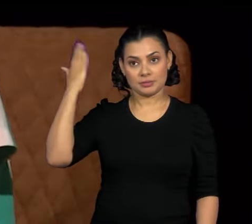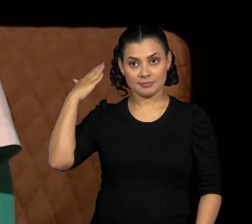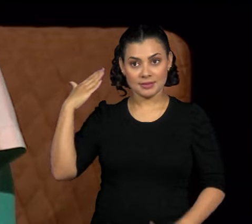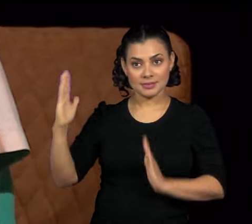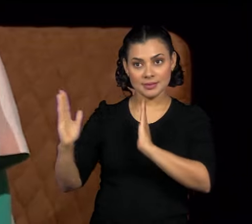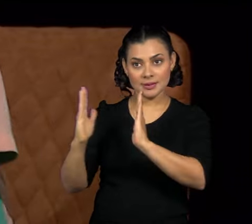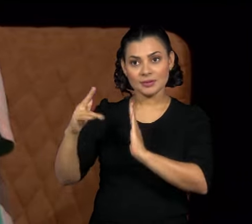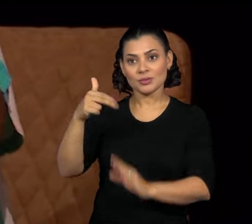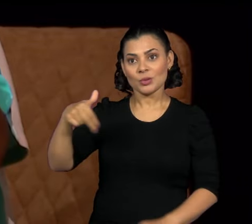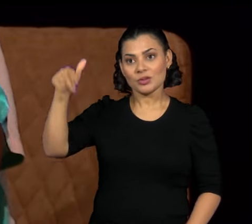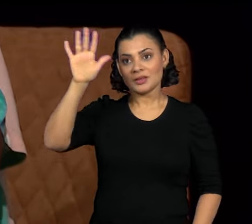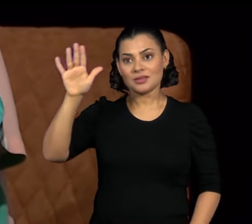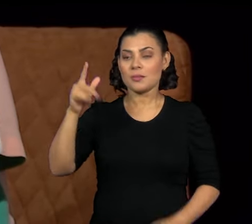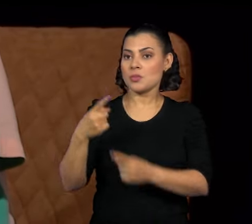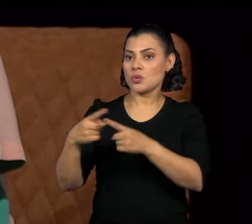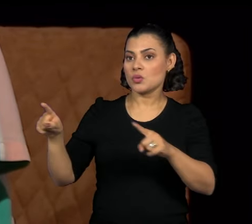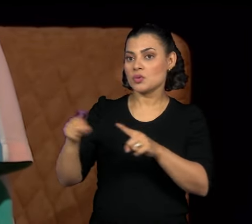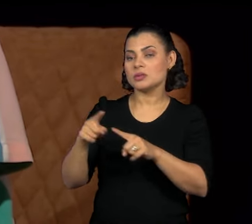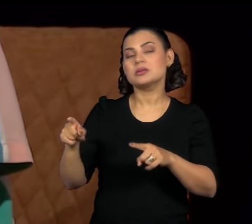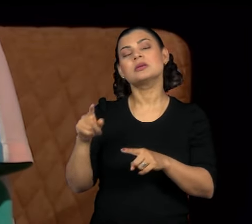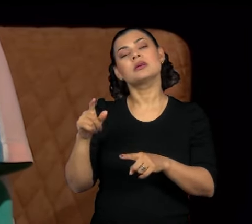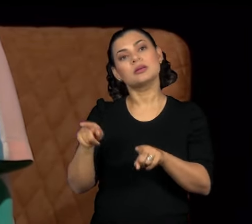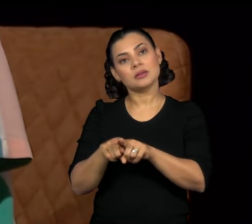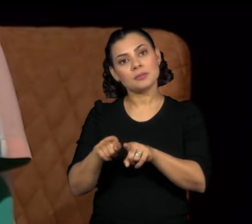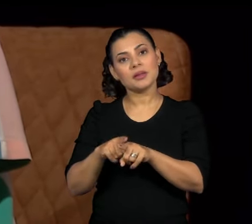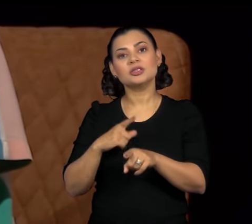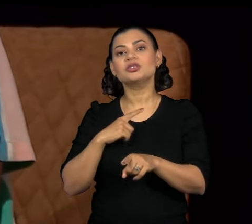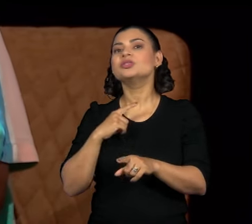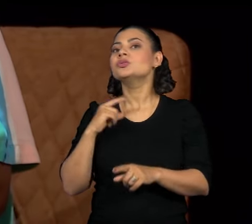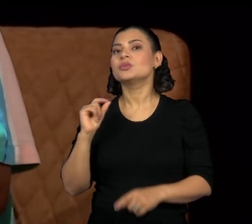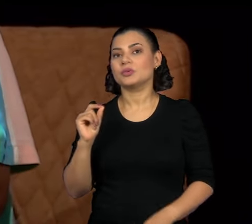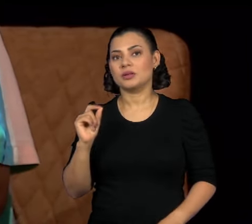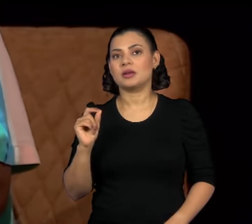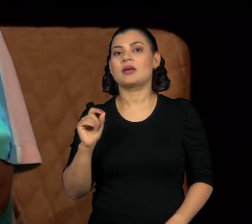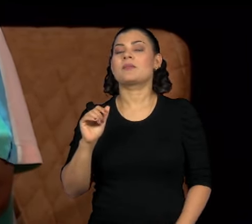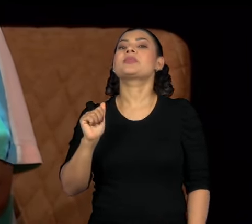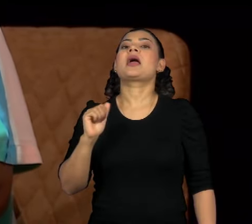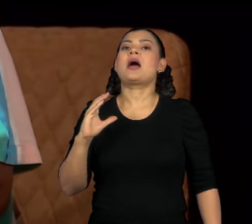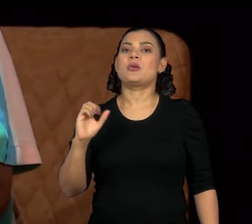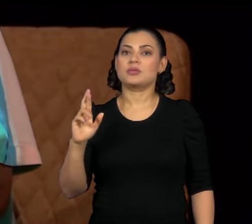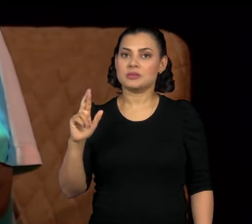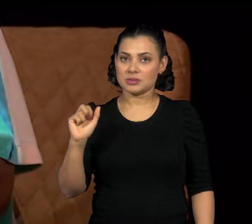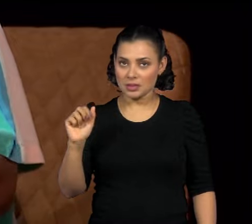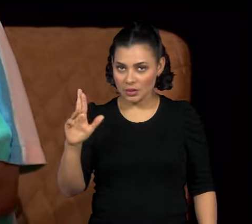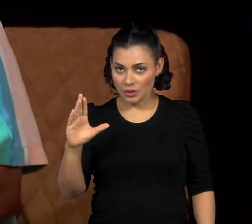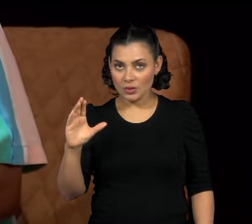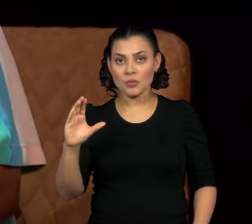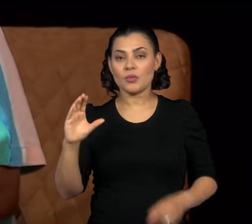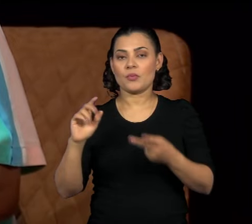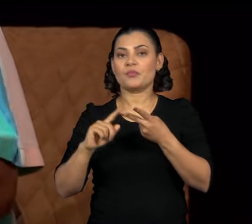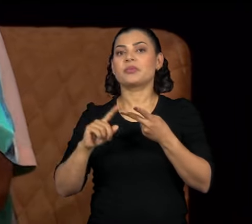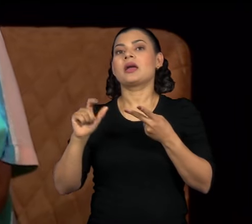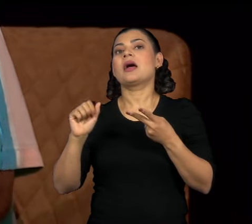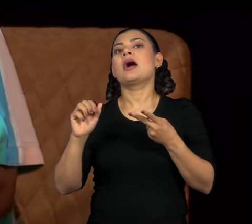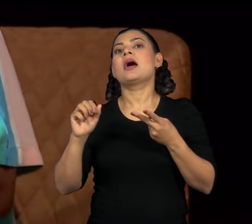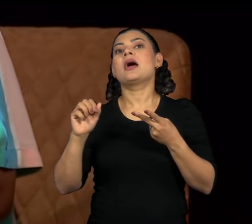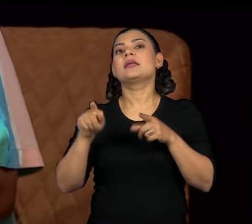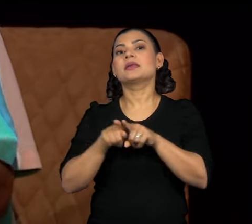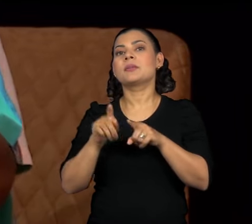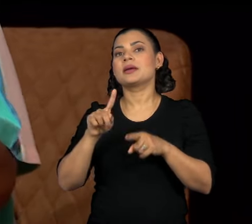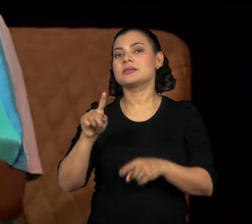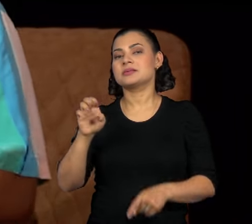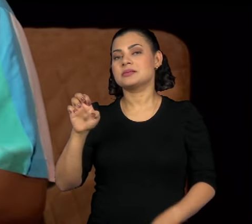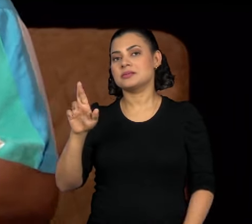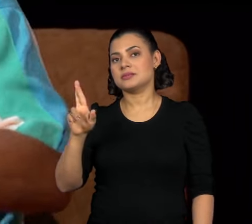momento, era o mainstream. Moraes Moreira, né, Alceu Valença, Elba Ramalho, Geraldo Azevedo, Zé